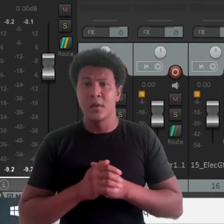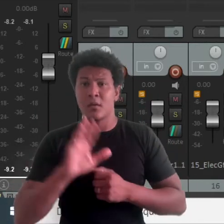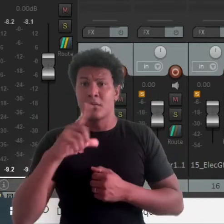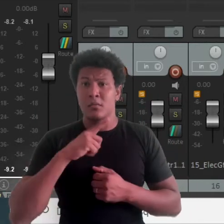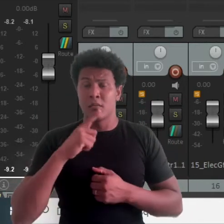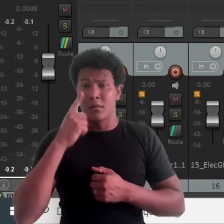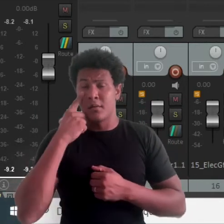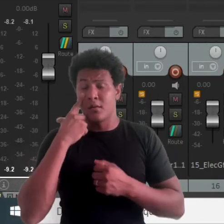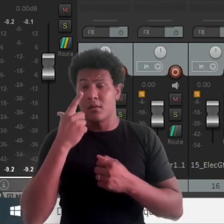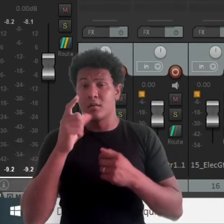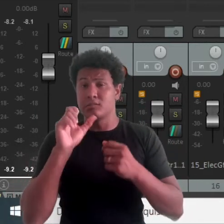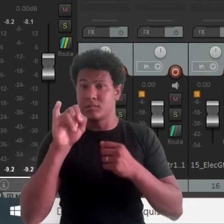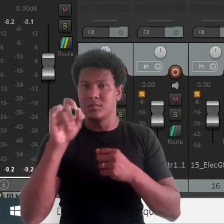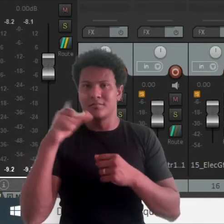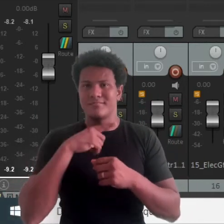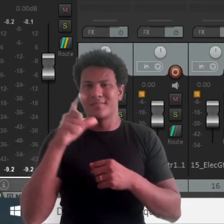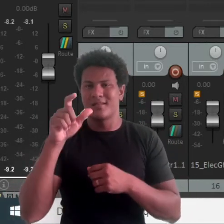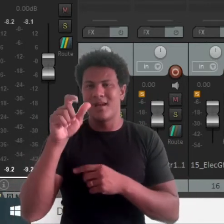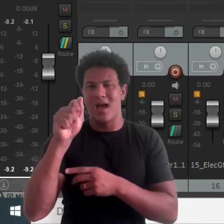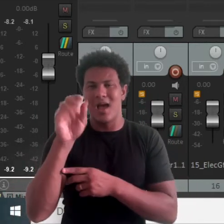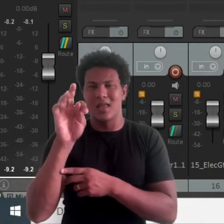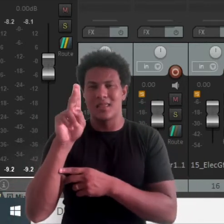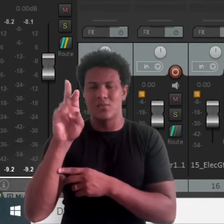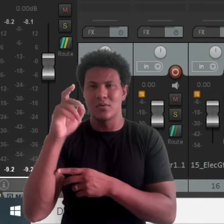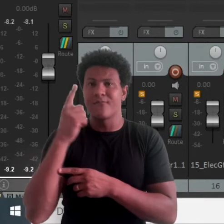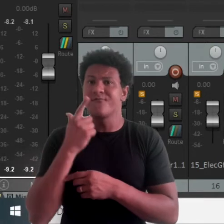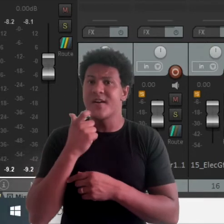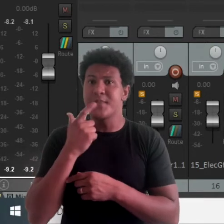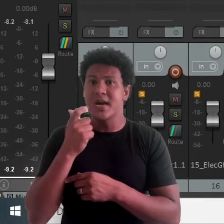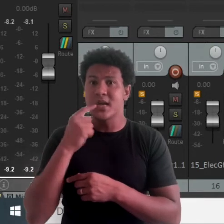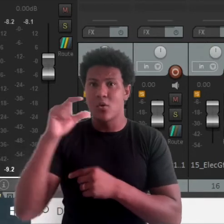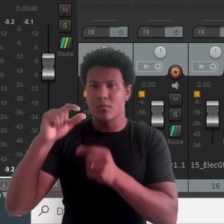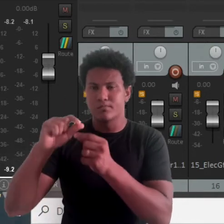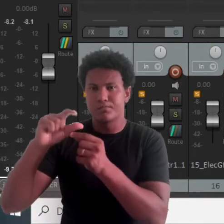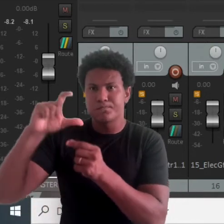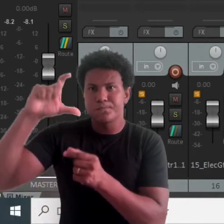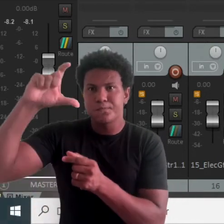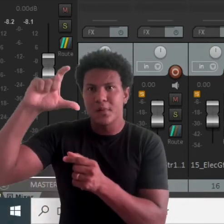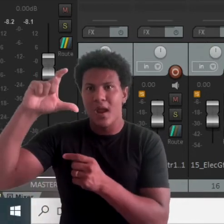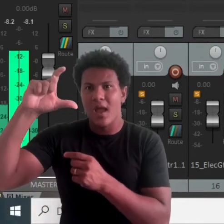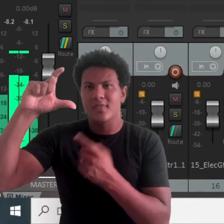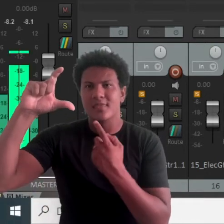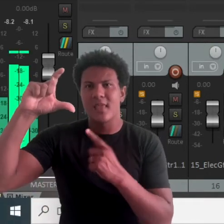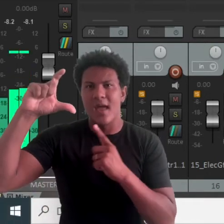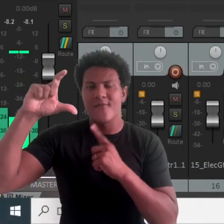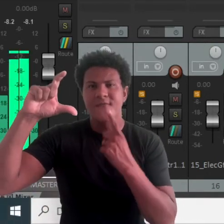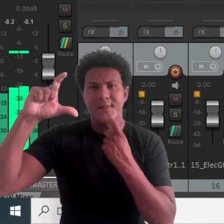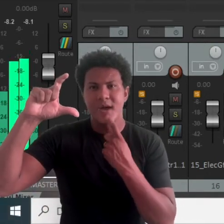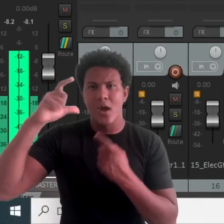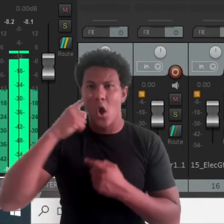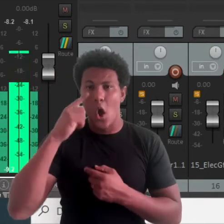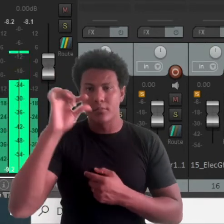eu deixar o release longo, ela demora mais para voltar, olha só. Release curto de novo.